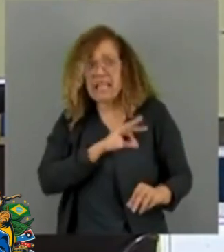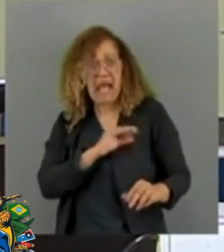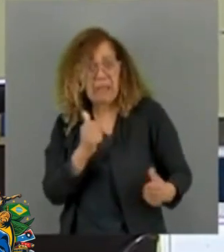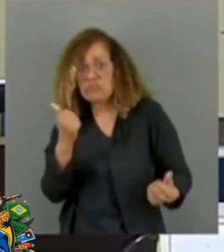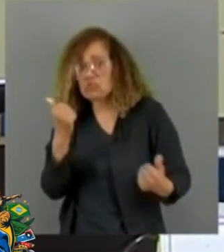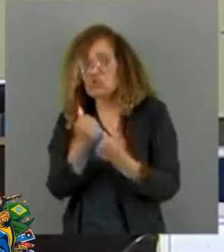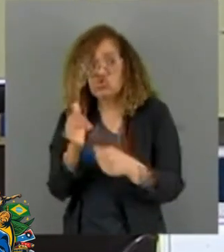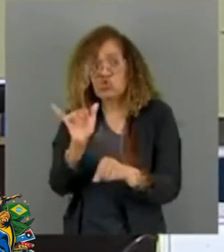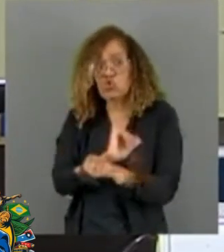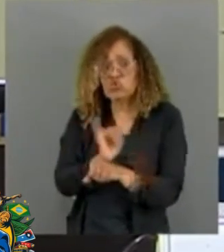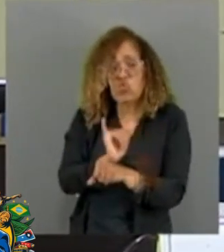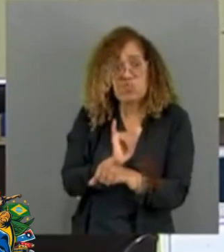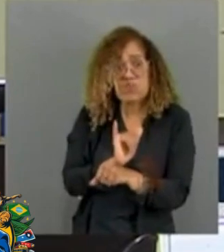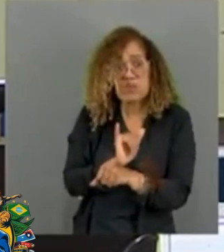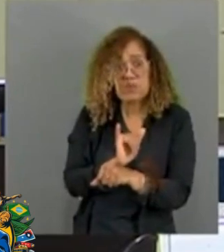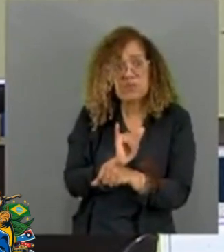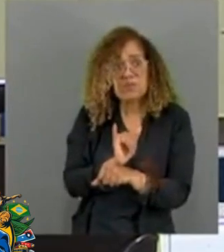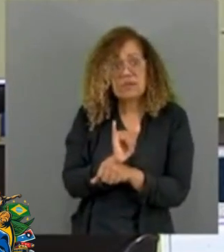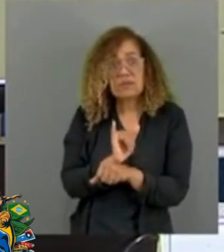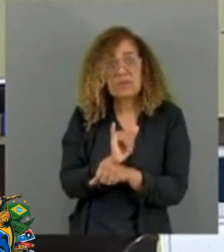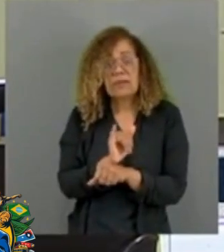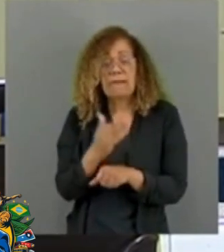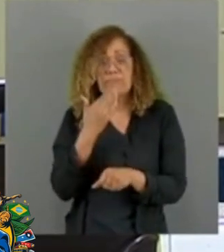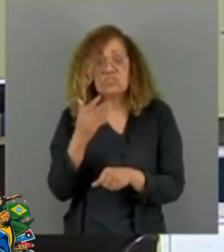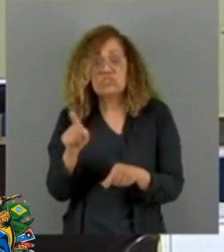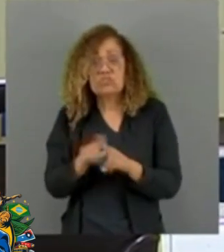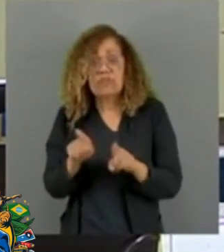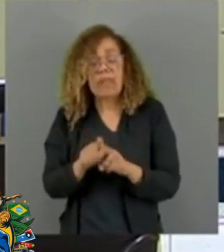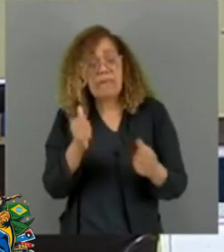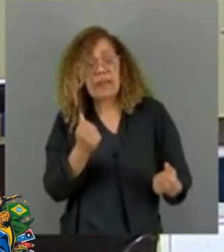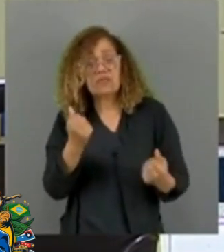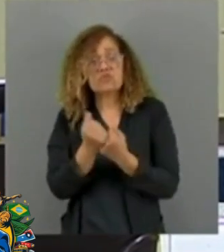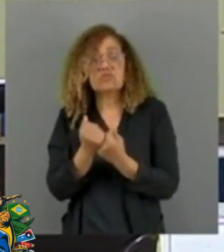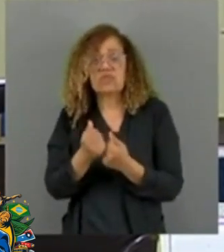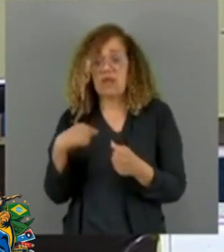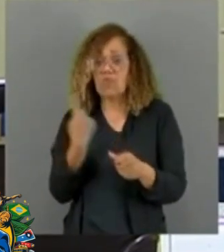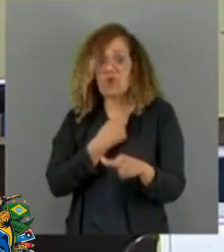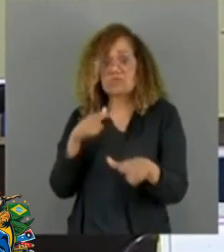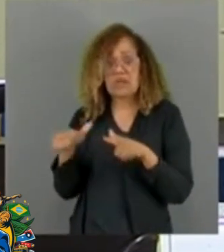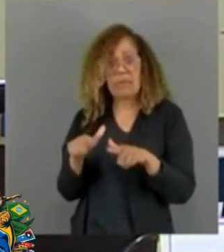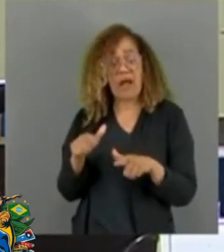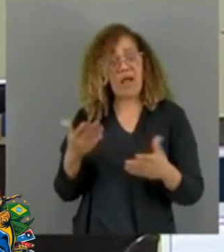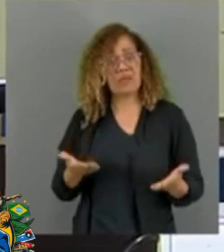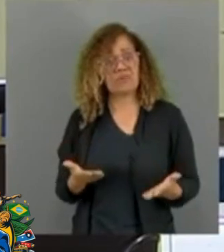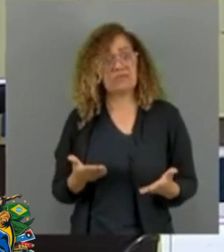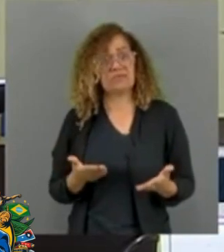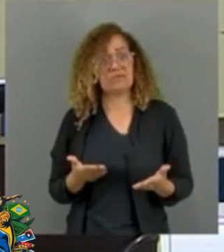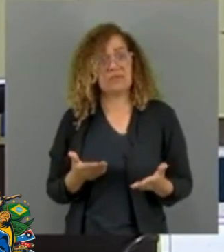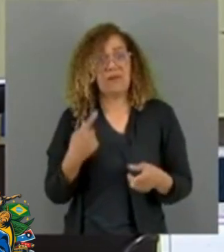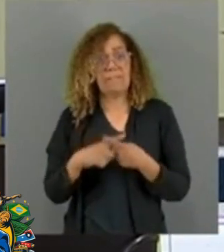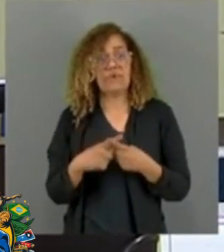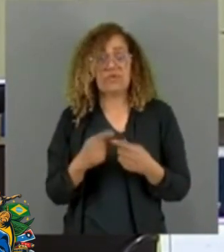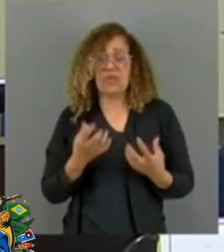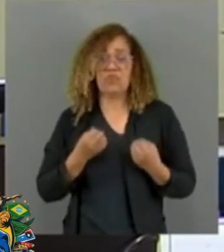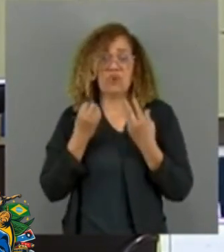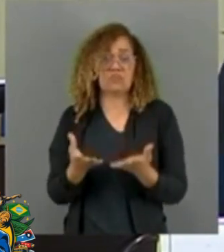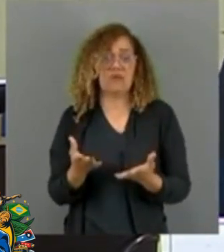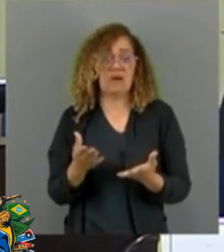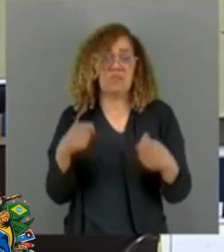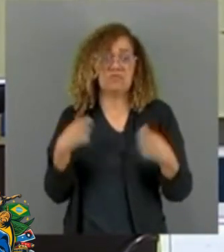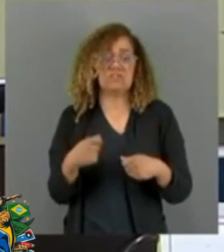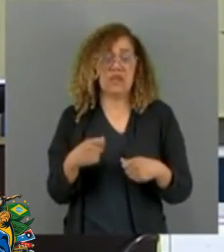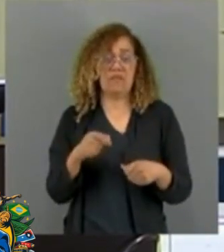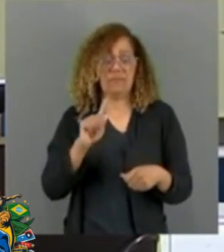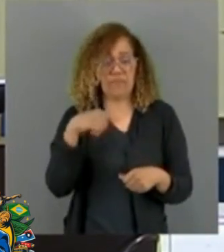YouTube, pedindo Pix, para que a audiência sustentasse os nossos trabalhos e prestando conta daquilo que a gente fazia a partir da doação da nossa audiência. Em